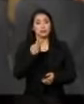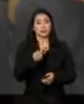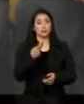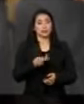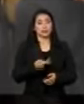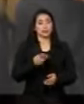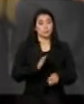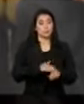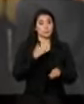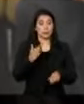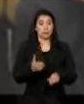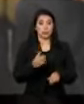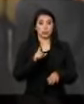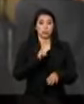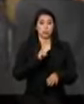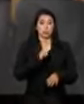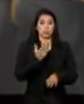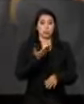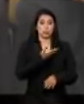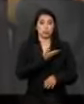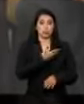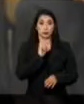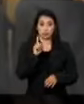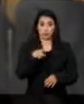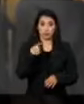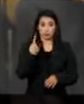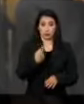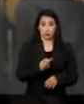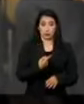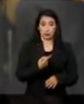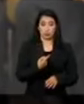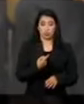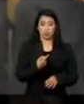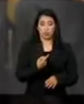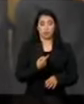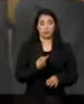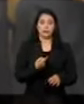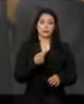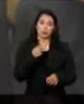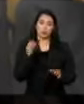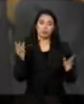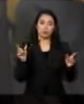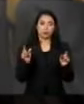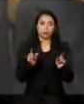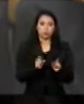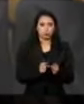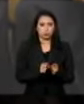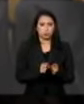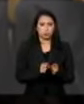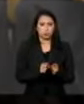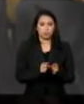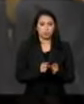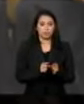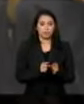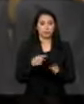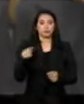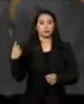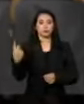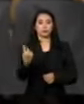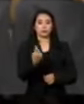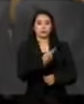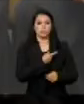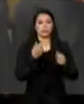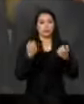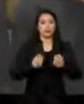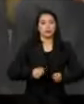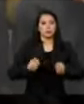que precisa ser dito e eu tenho um colega que me sucede na tribuna. Então, vou deixar breve apenas um recado, de que nós precisamos que